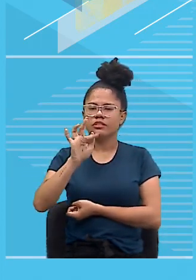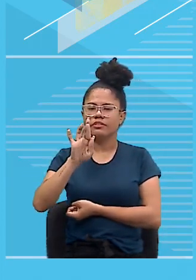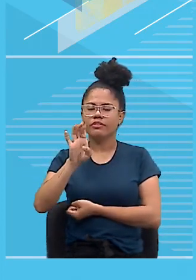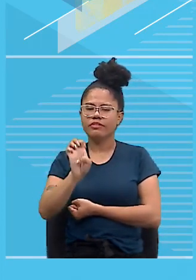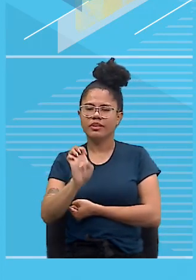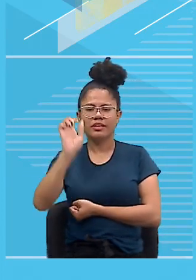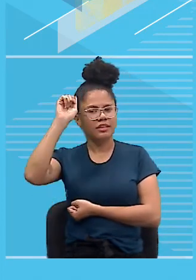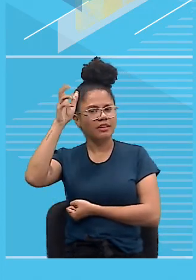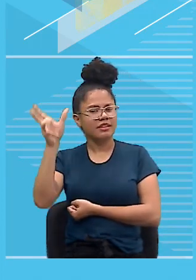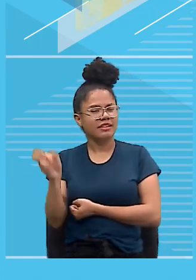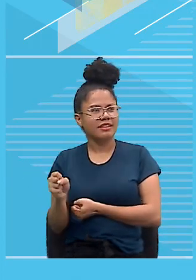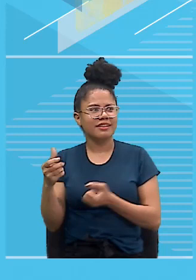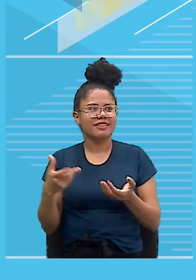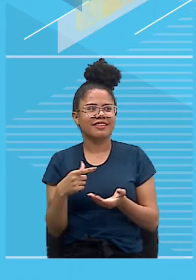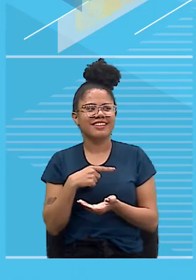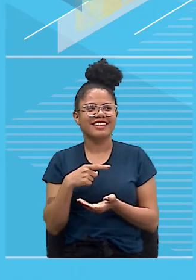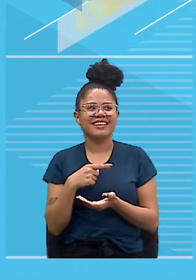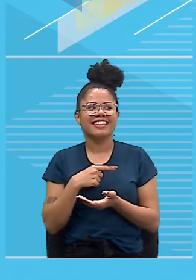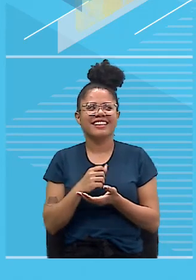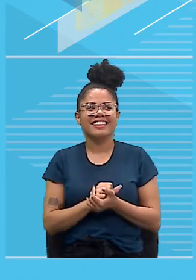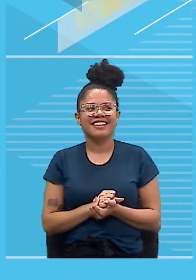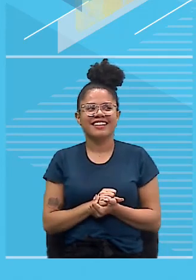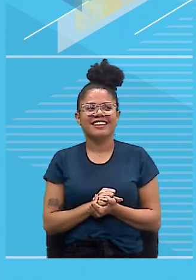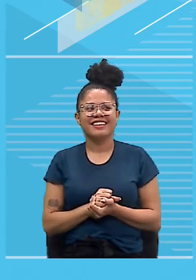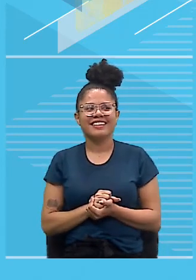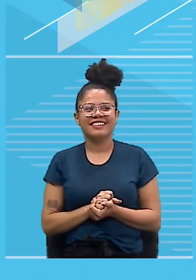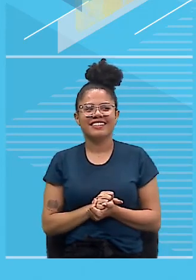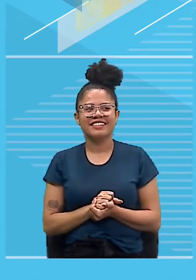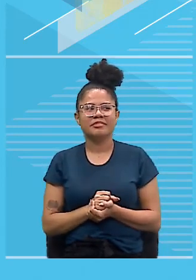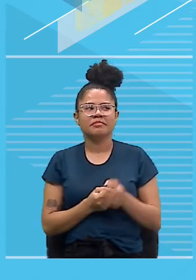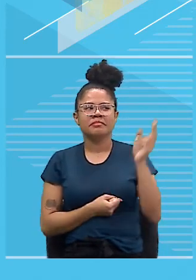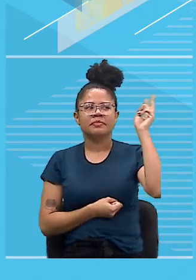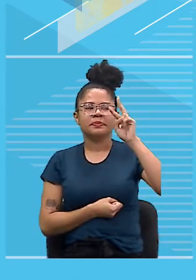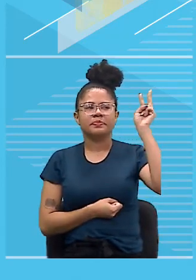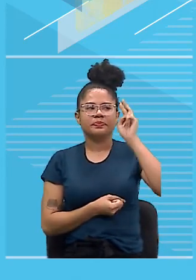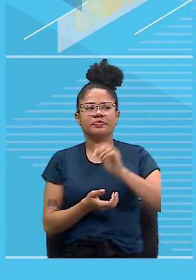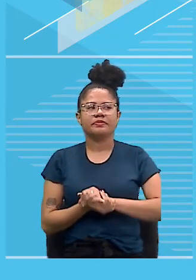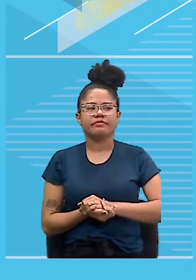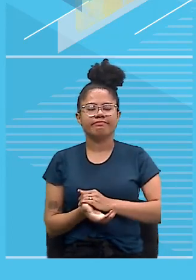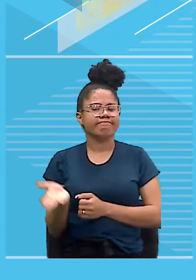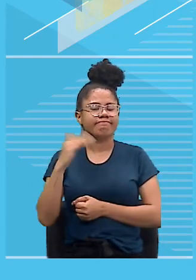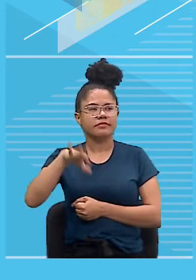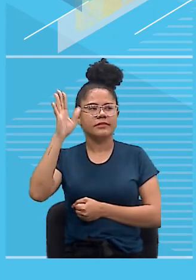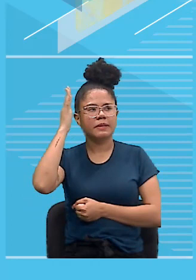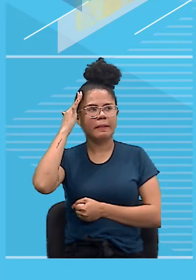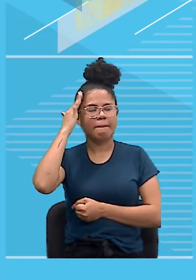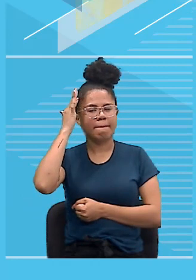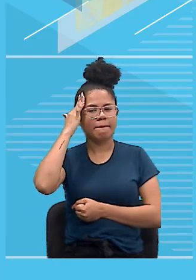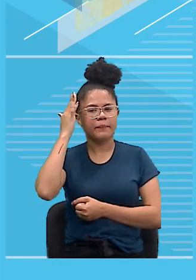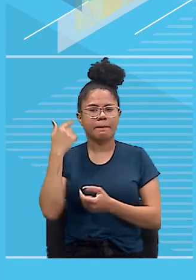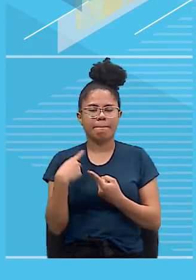história eu vou ter um bocado para contar por Neto é verdade Oi vamos lá vamos entender porque que o nome é chifre da